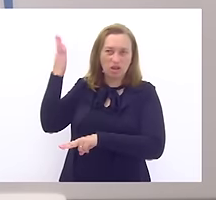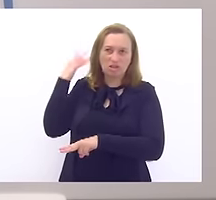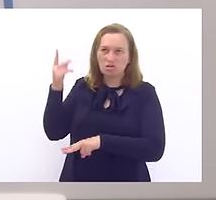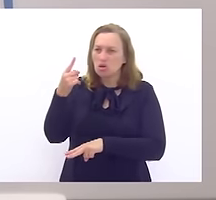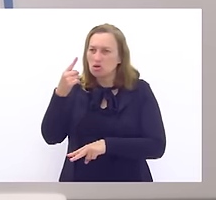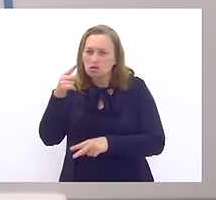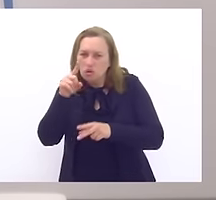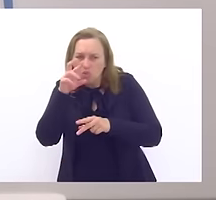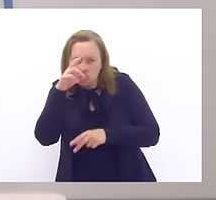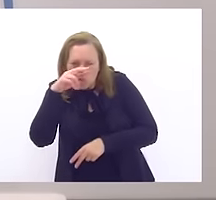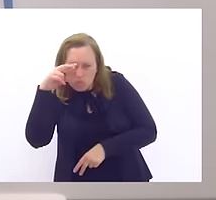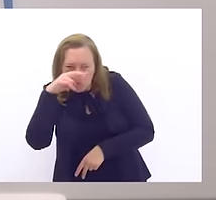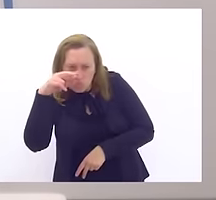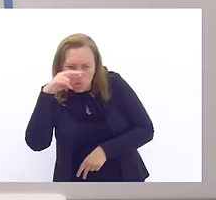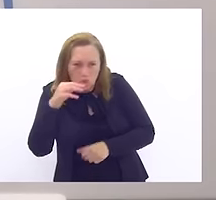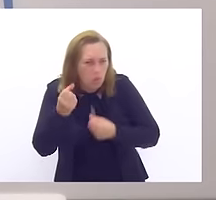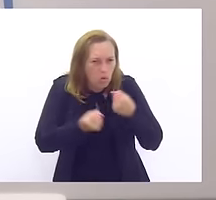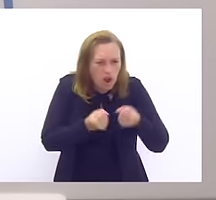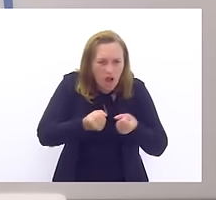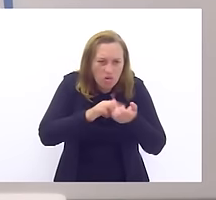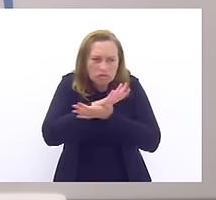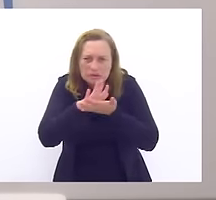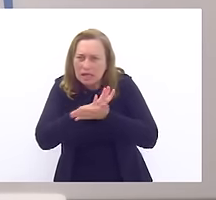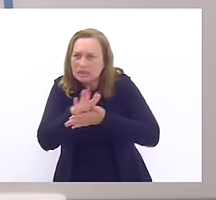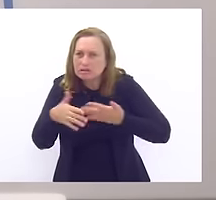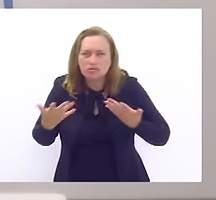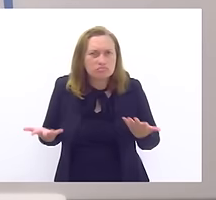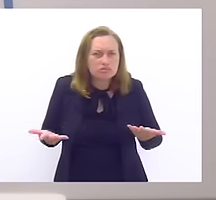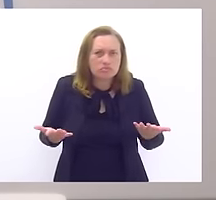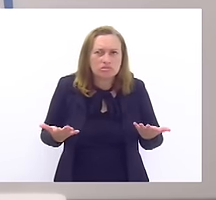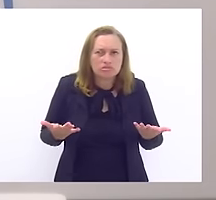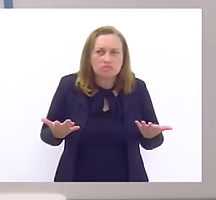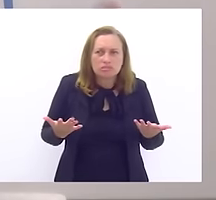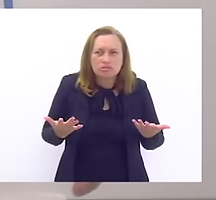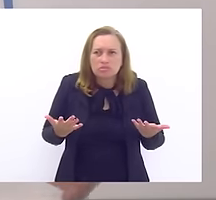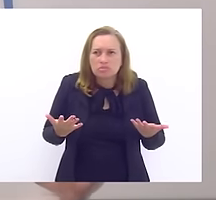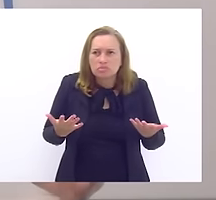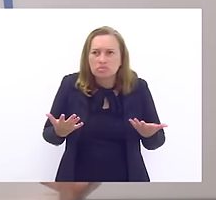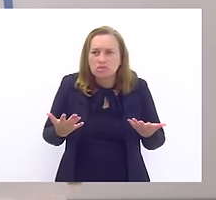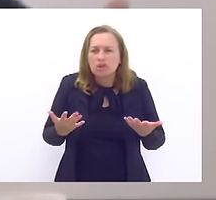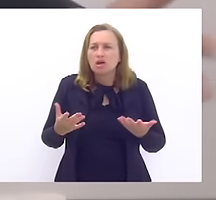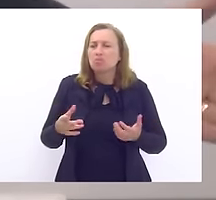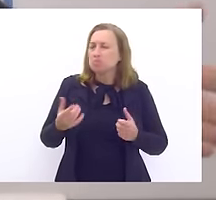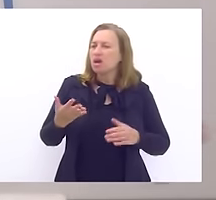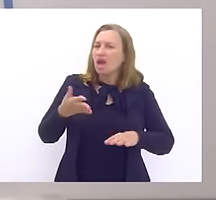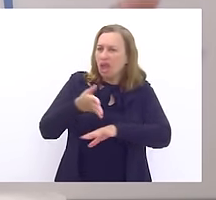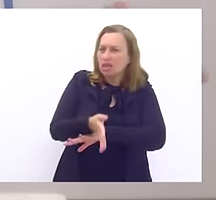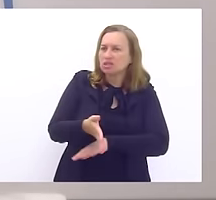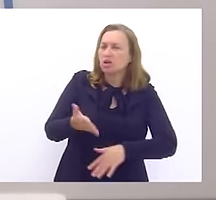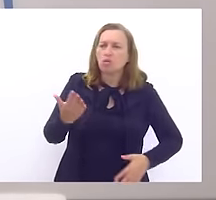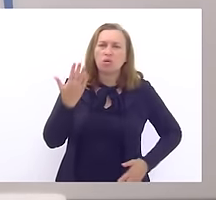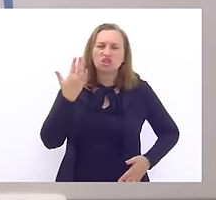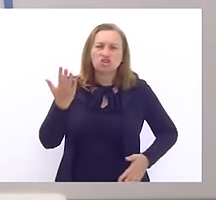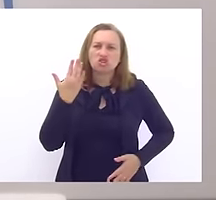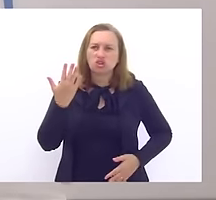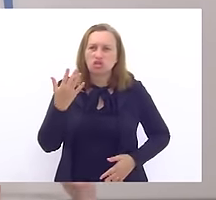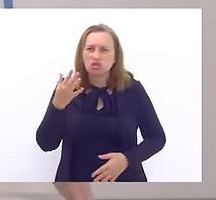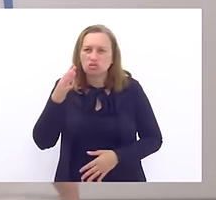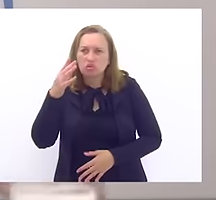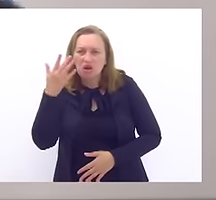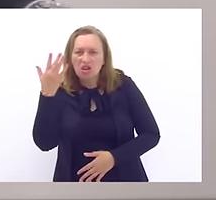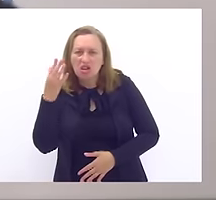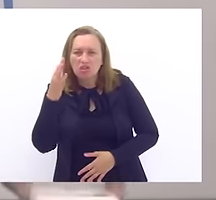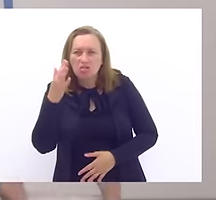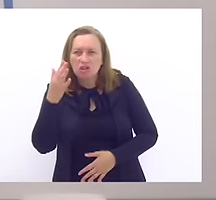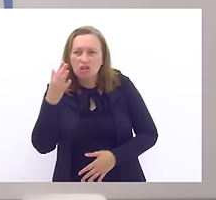e não faz absolutamente nada que diabo de operação de segurança é essa que passam a maior criminoso do mundo ali ele não é questionado de nada só pede